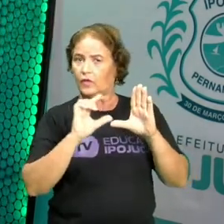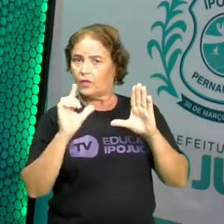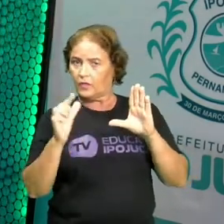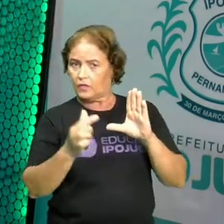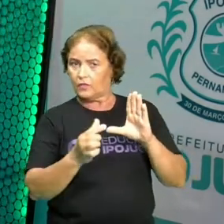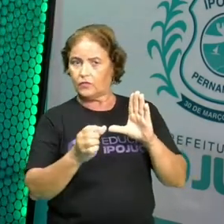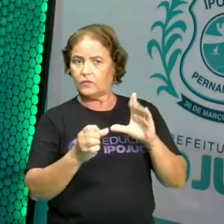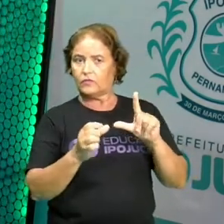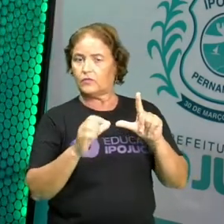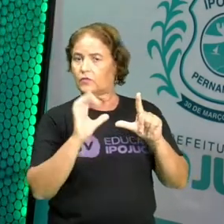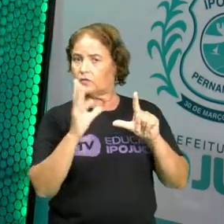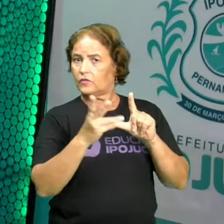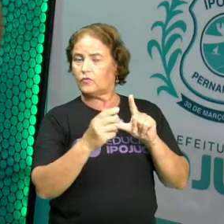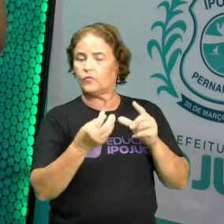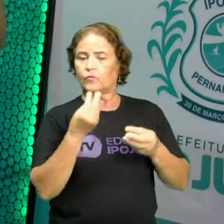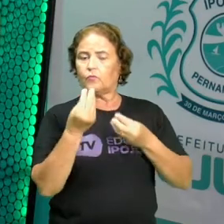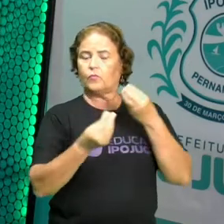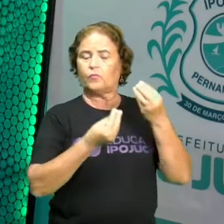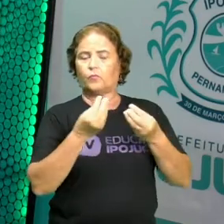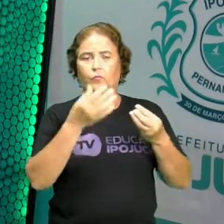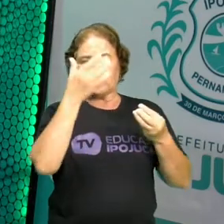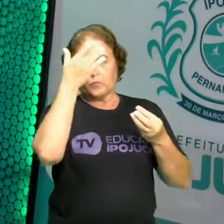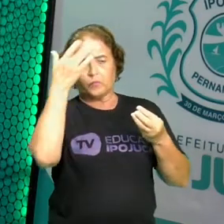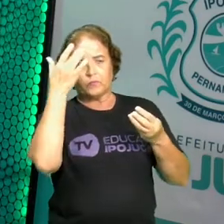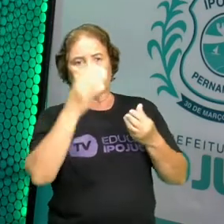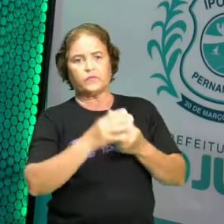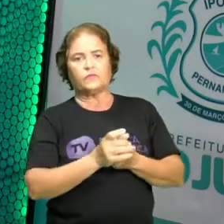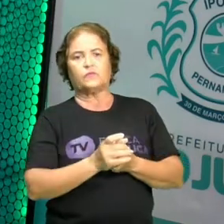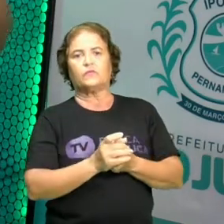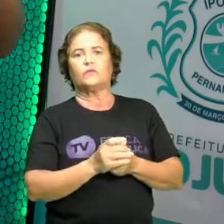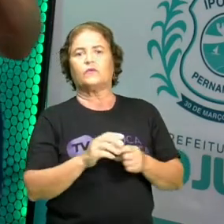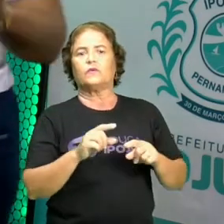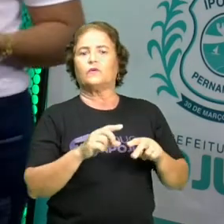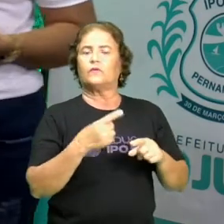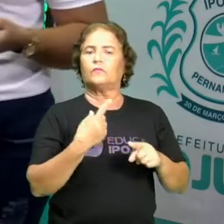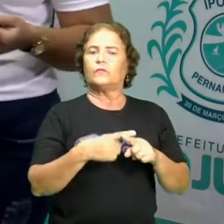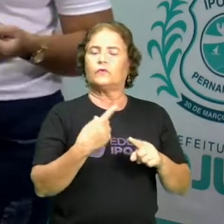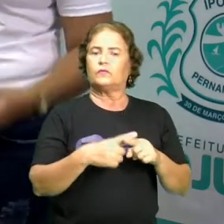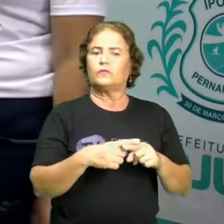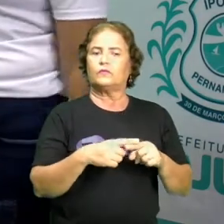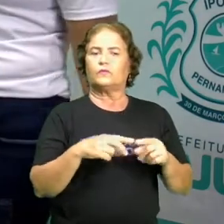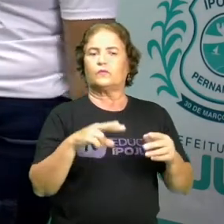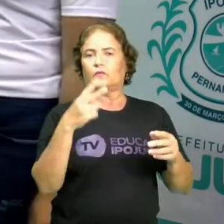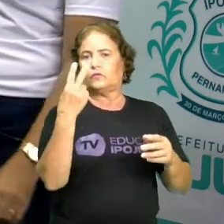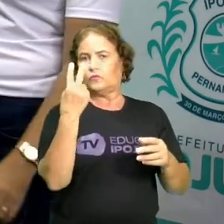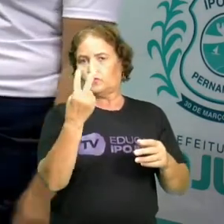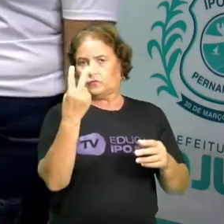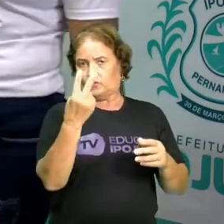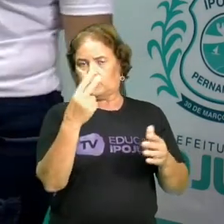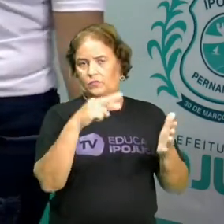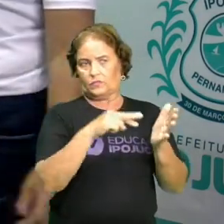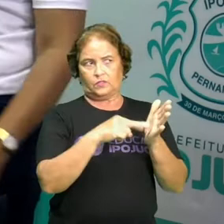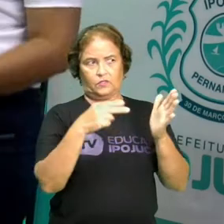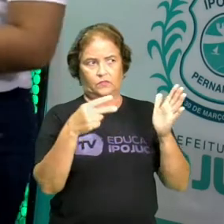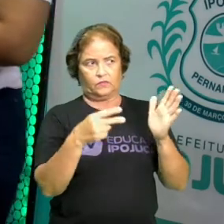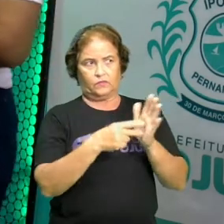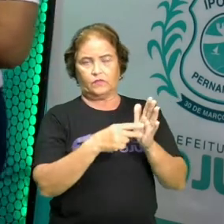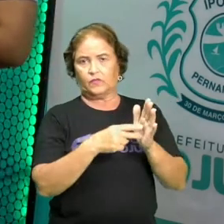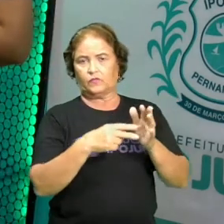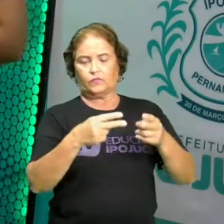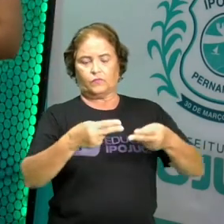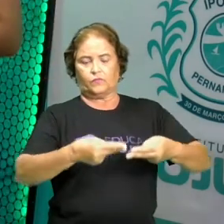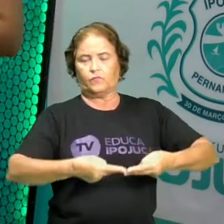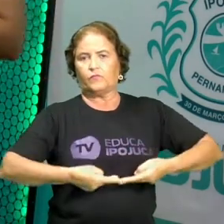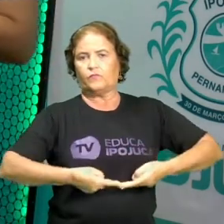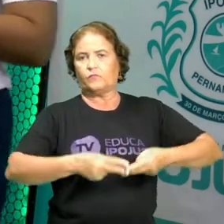rede social é outra coisa. Então, rede social, ele também tem dois significados. Portanto,